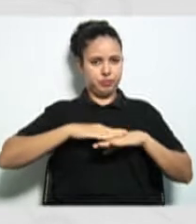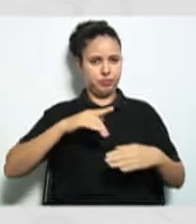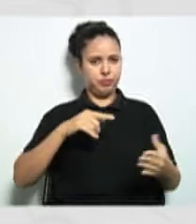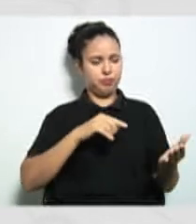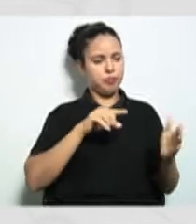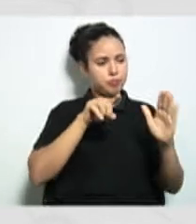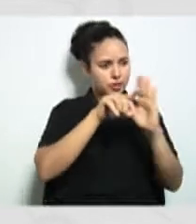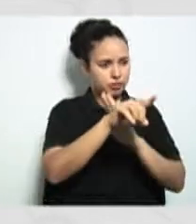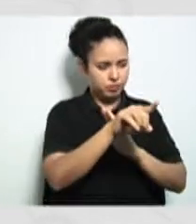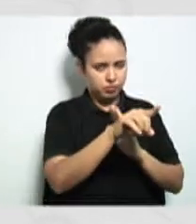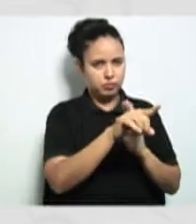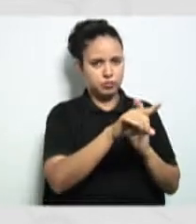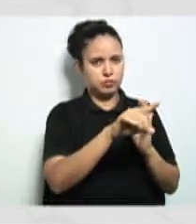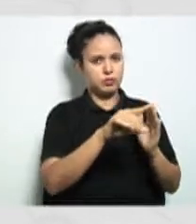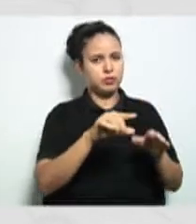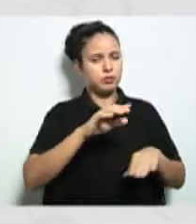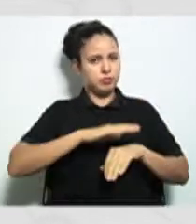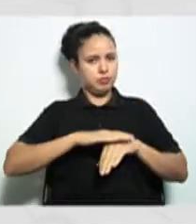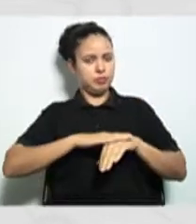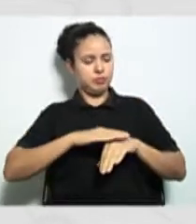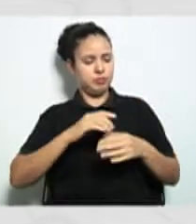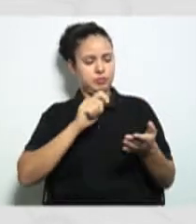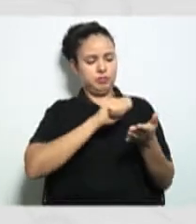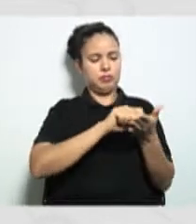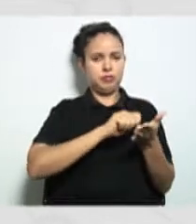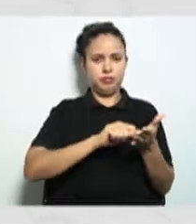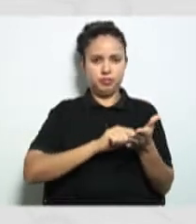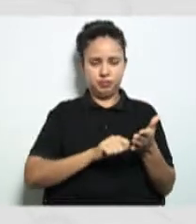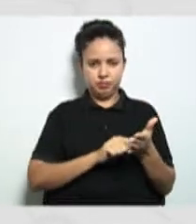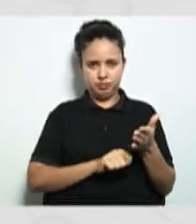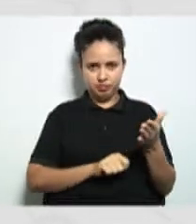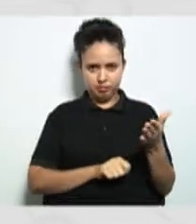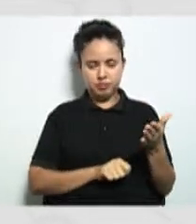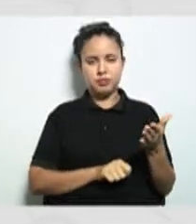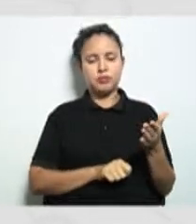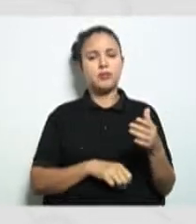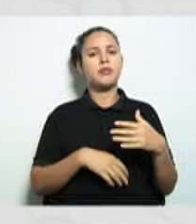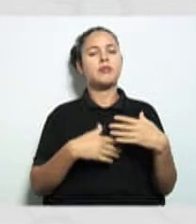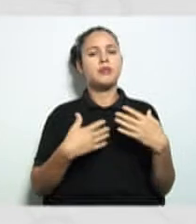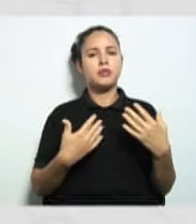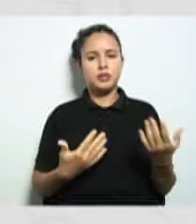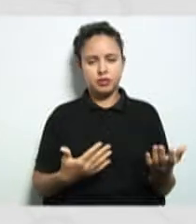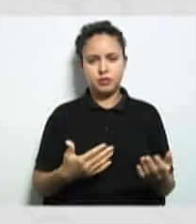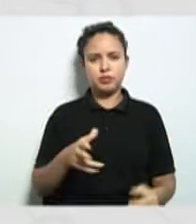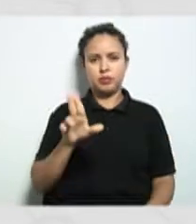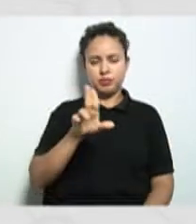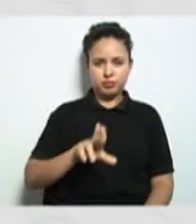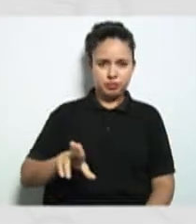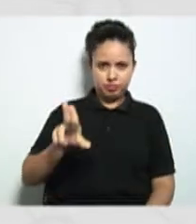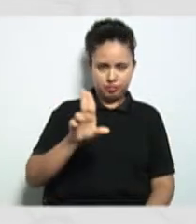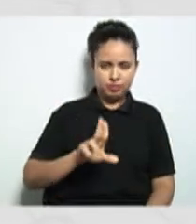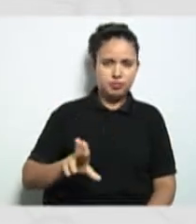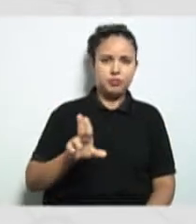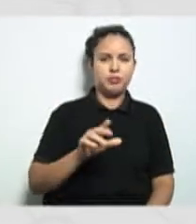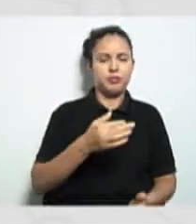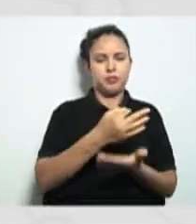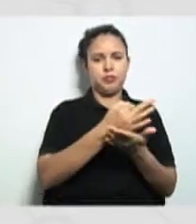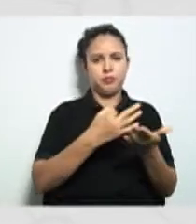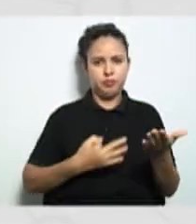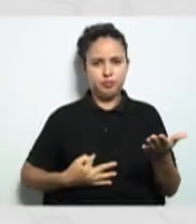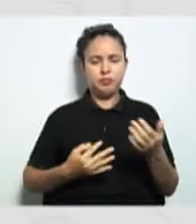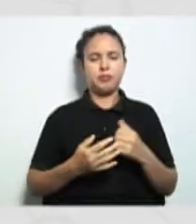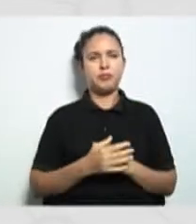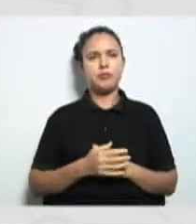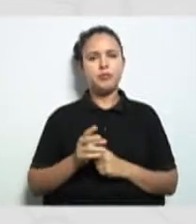vídeo que fala sobre o instrumento da pesquisa, na verdade, ele está aplicando um formulário. Seguindo, então,